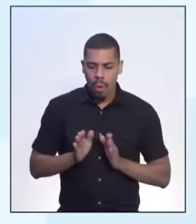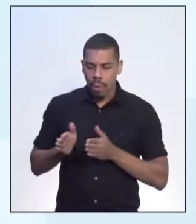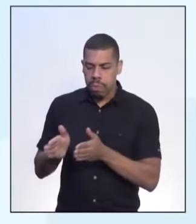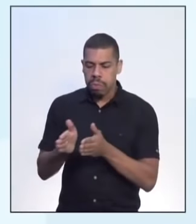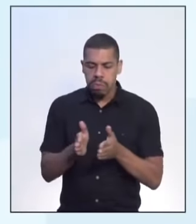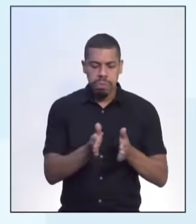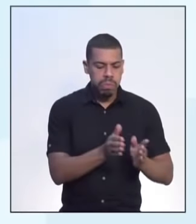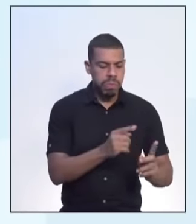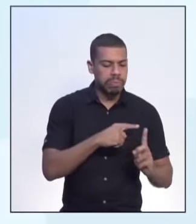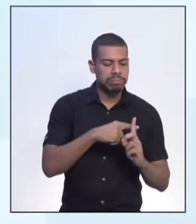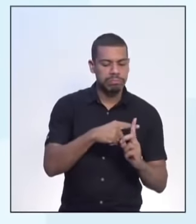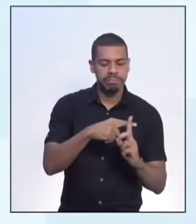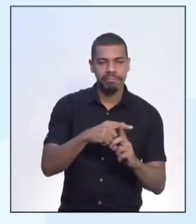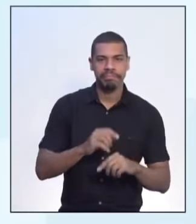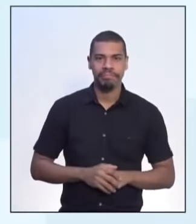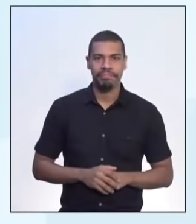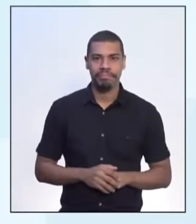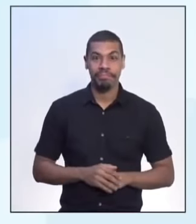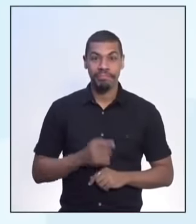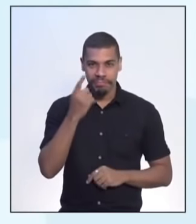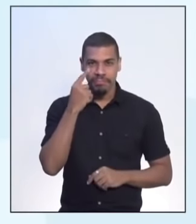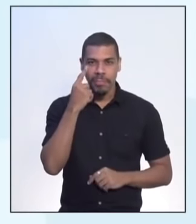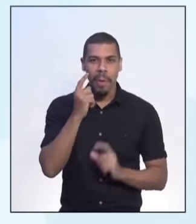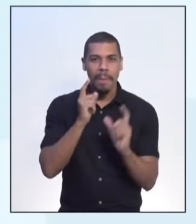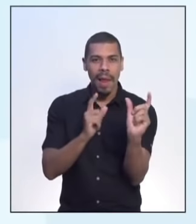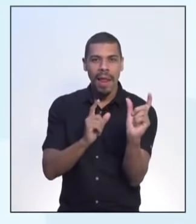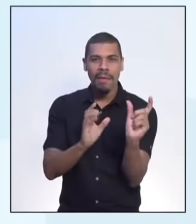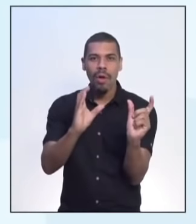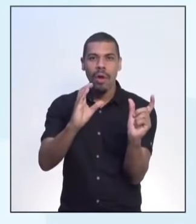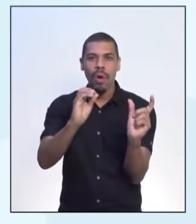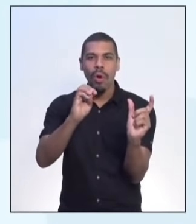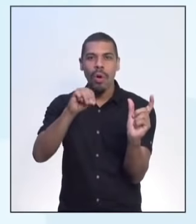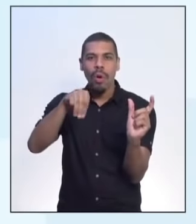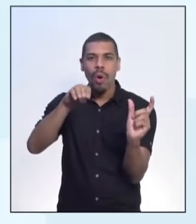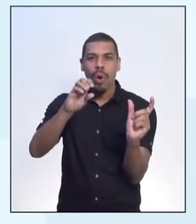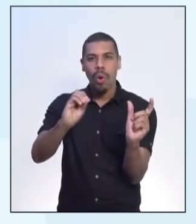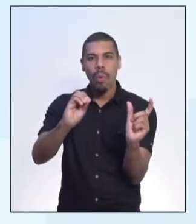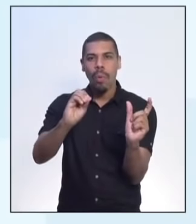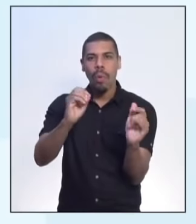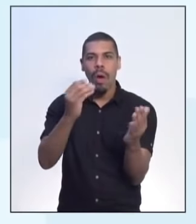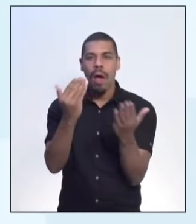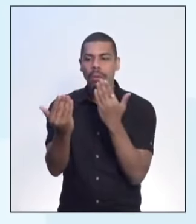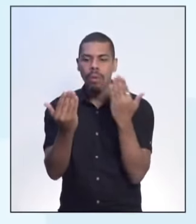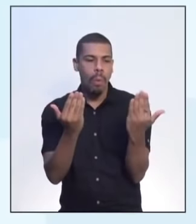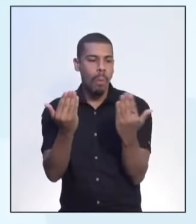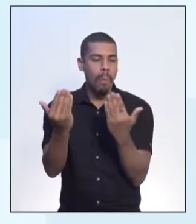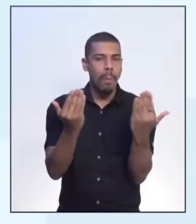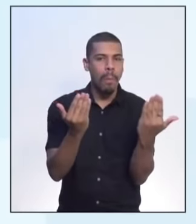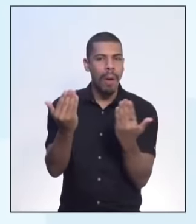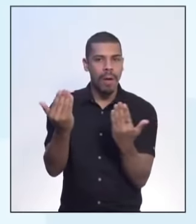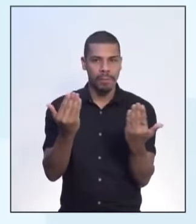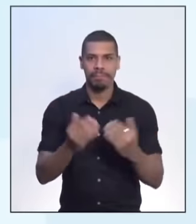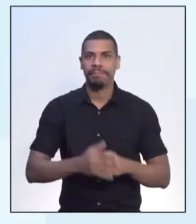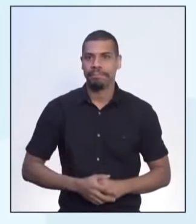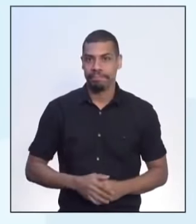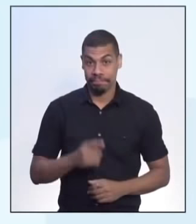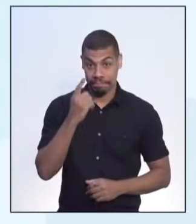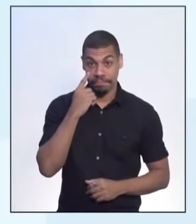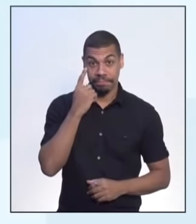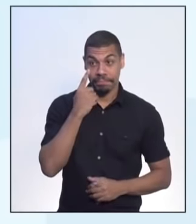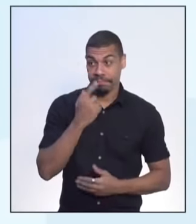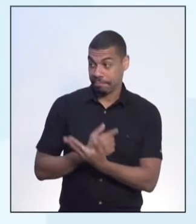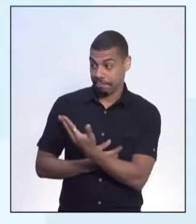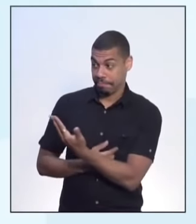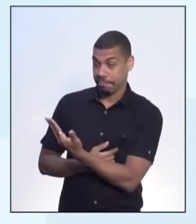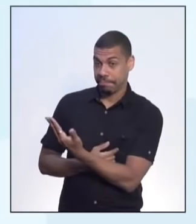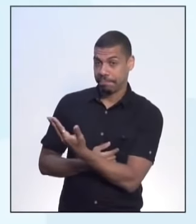aí, como, que nós já trabalhamos em aulas anteriores quando nós falamos de algumas figuras de linguagem. Então, nós temos aí uma